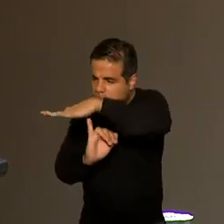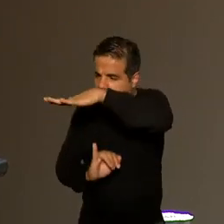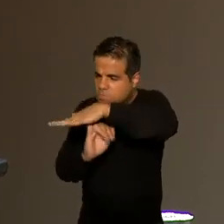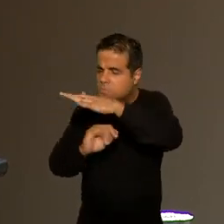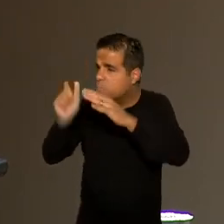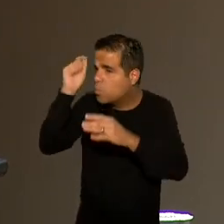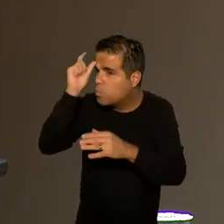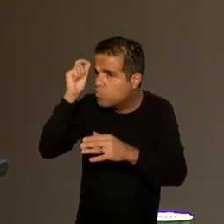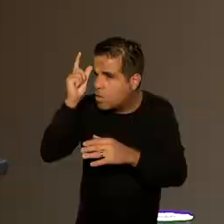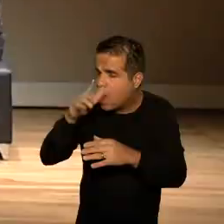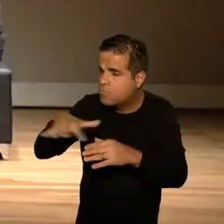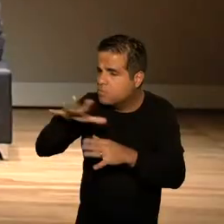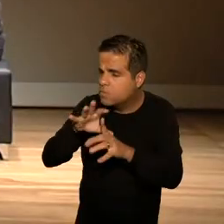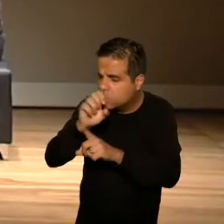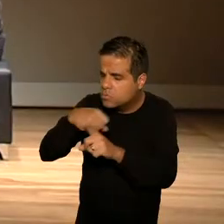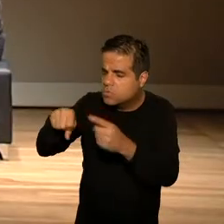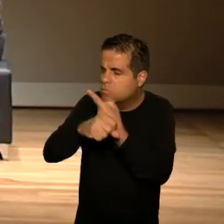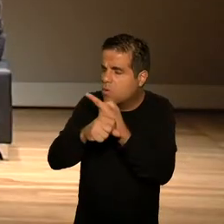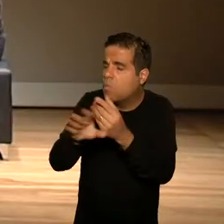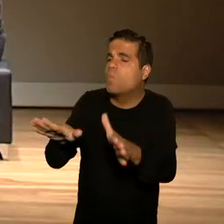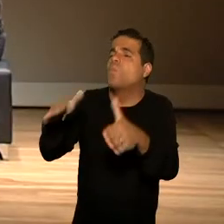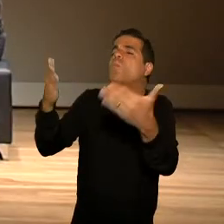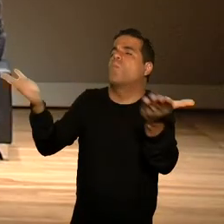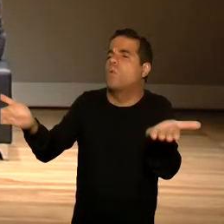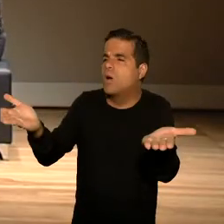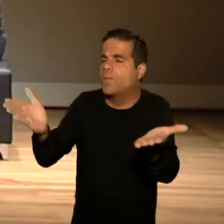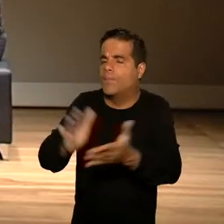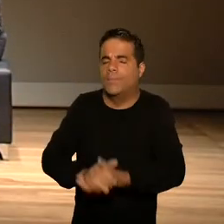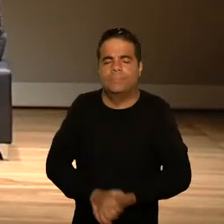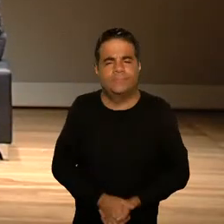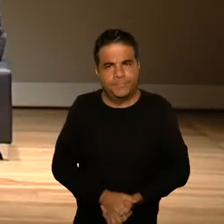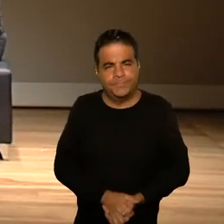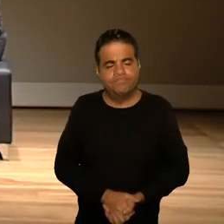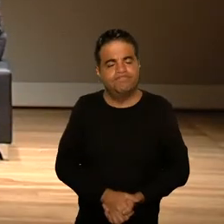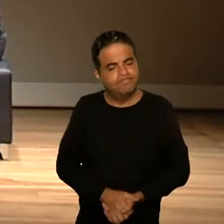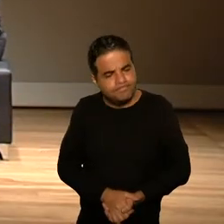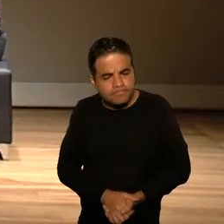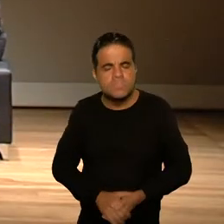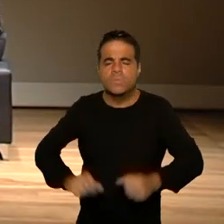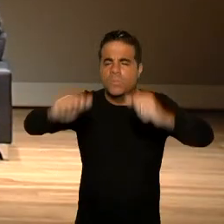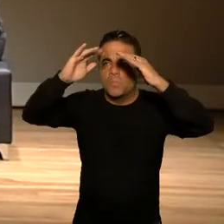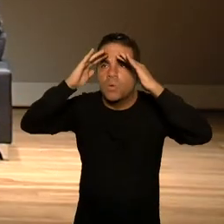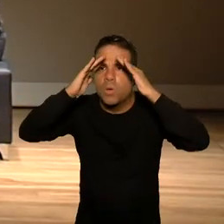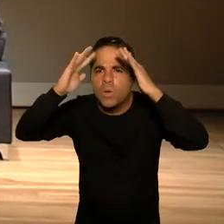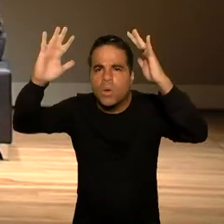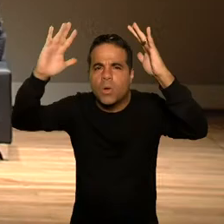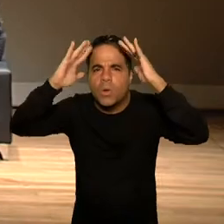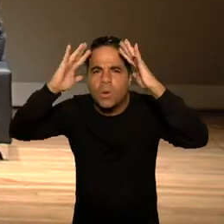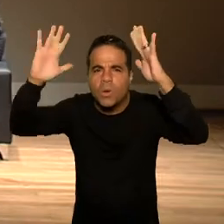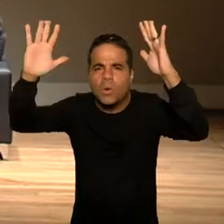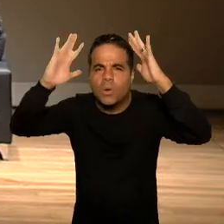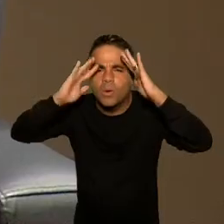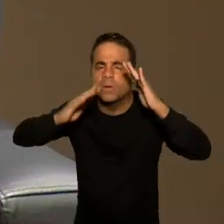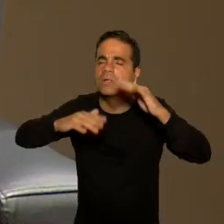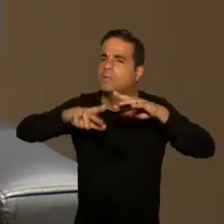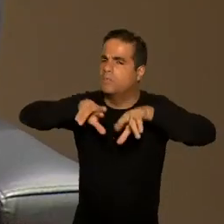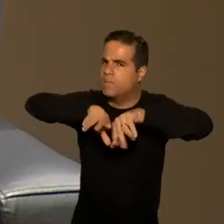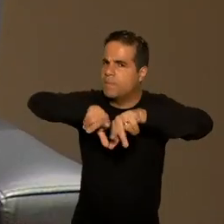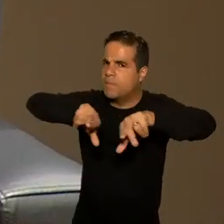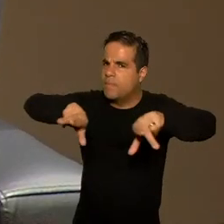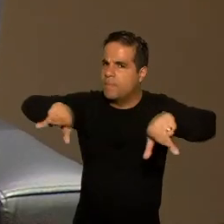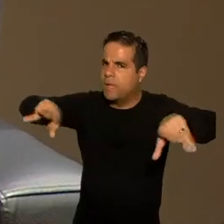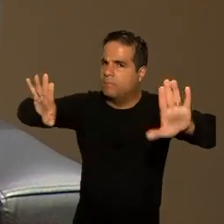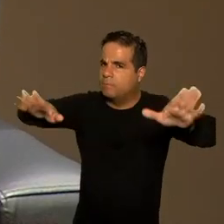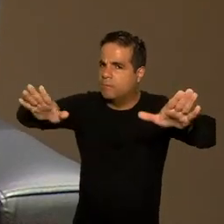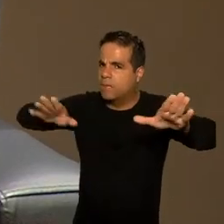cultural dentro da sociedade bom pensando nas instituições culturais né Elas são muito diferentes